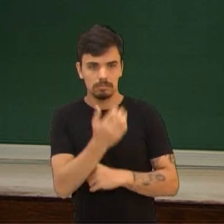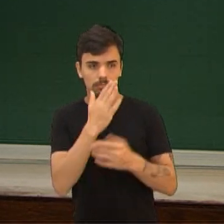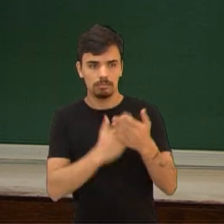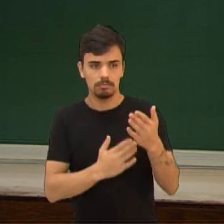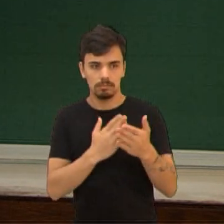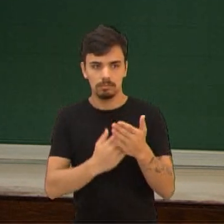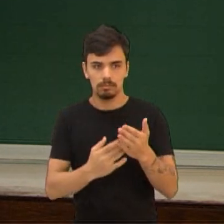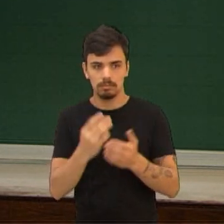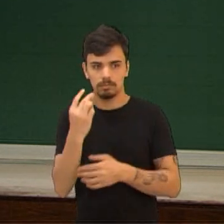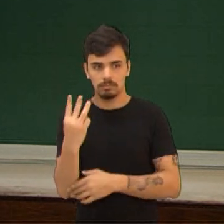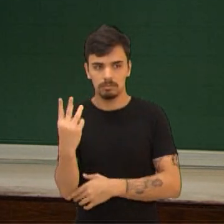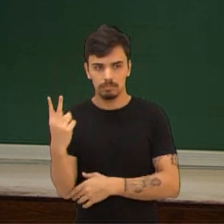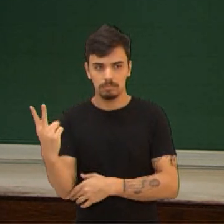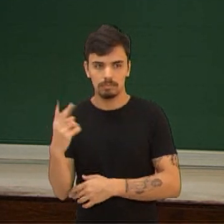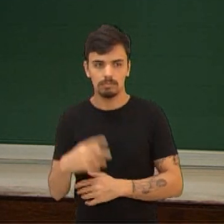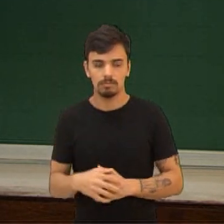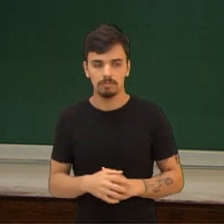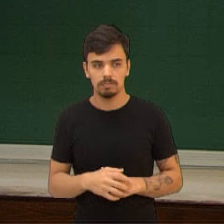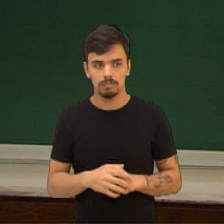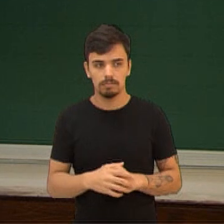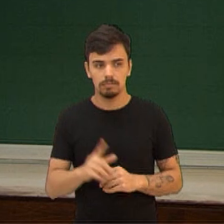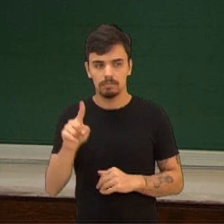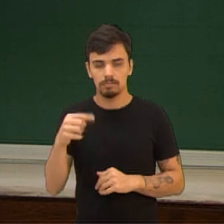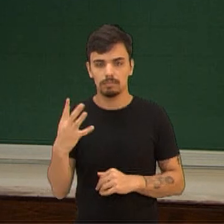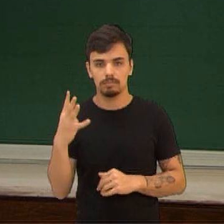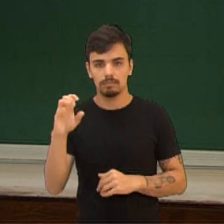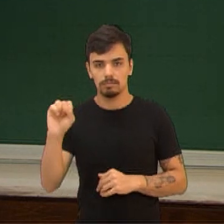32, 16 mais 32, dá 48.